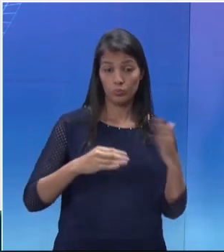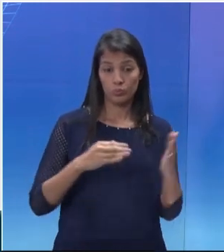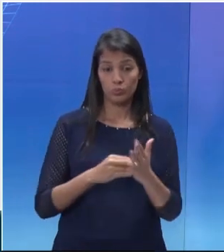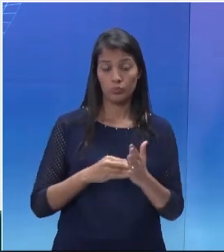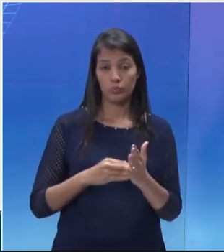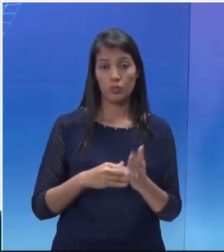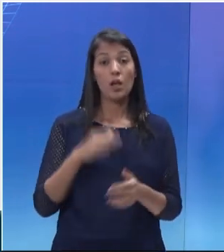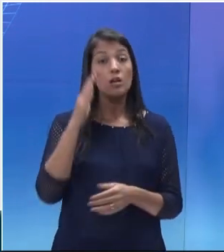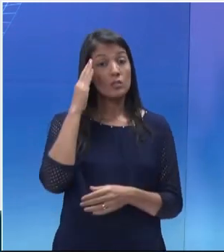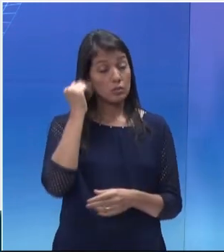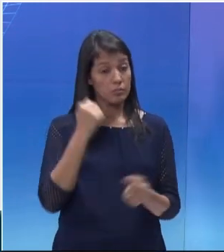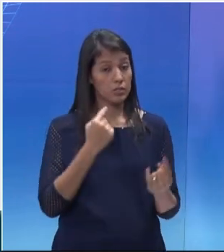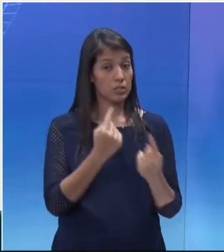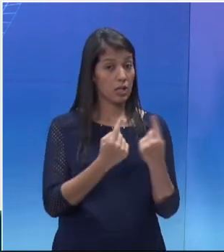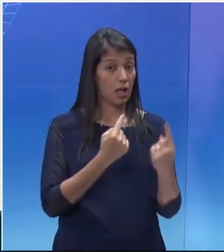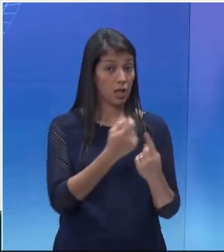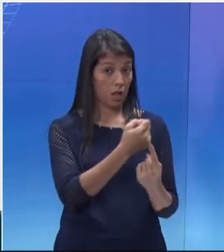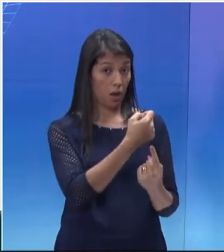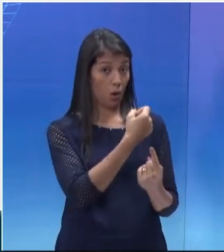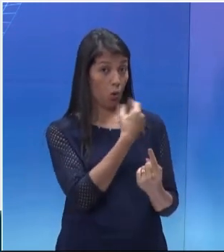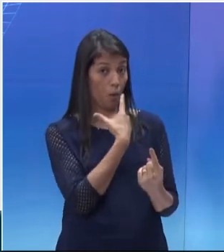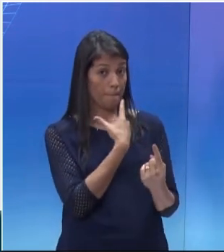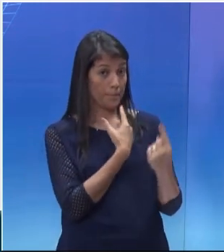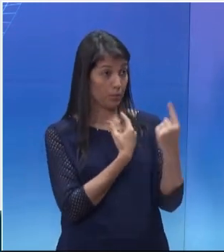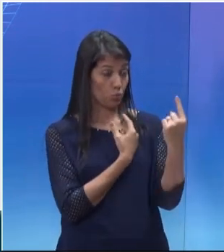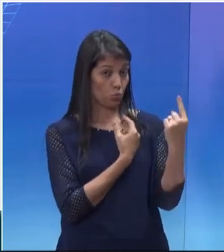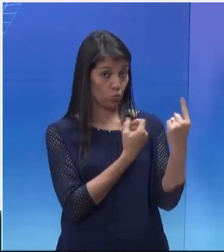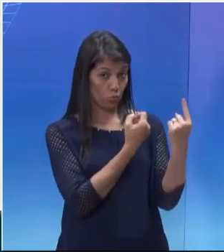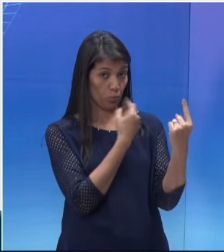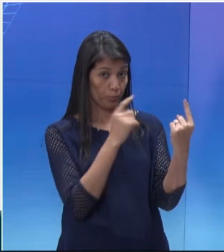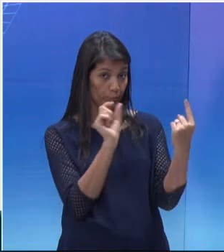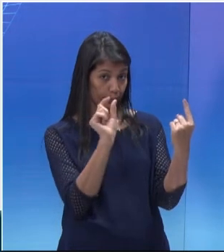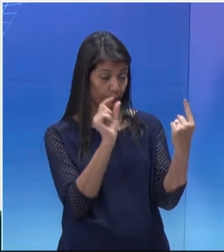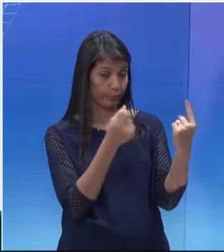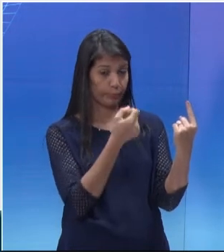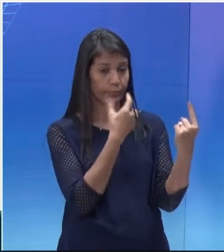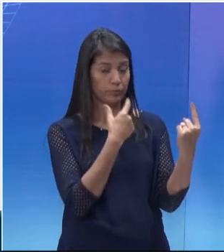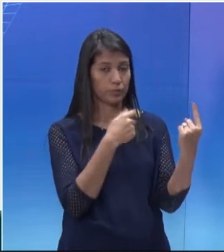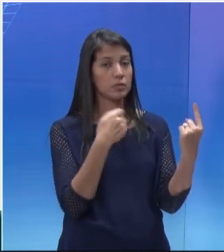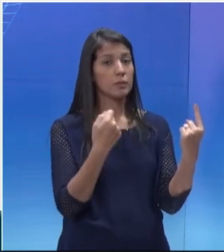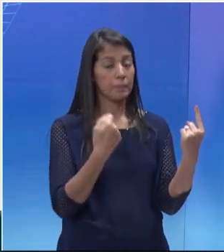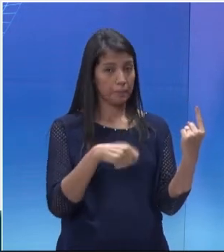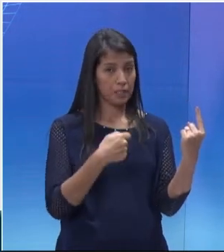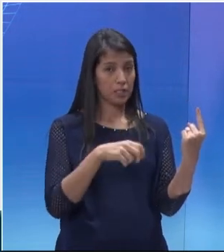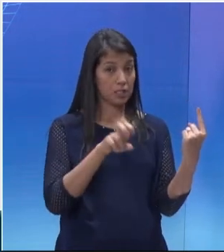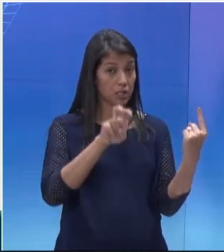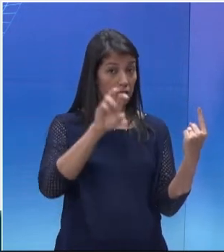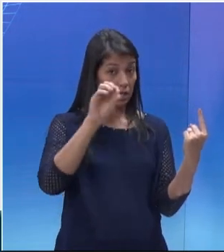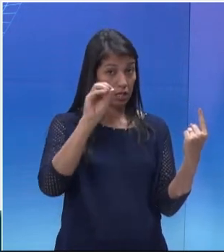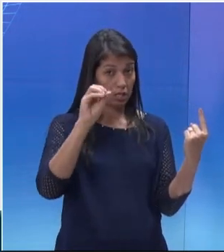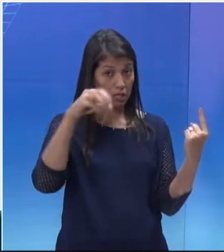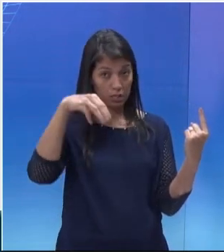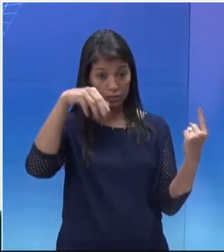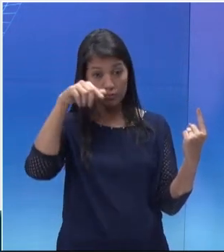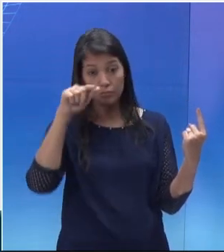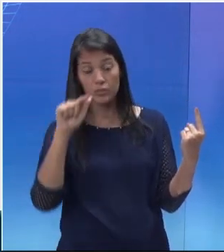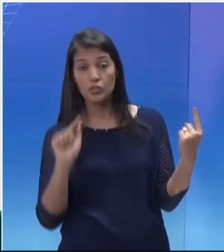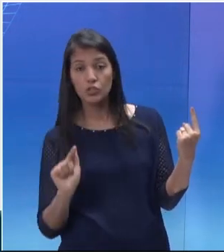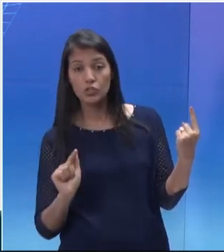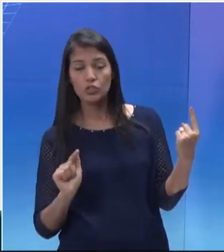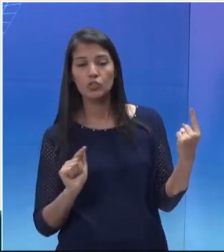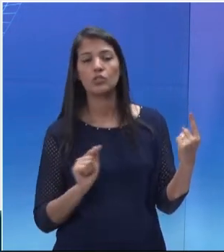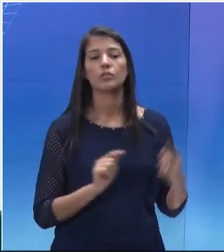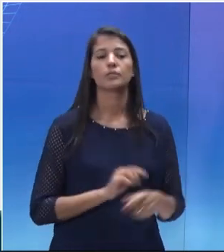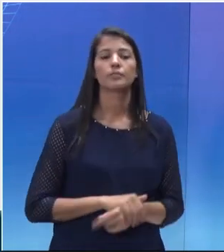que cada comprimido possui 500 mg de ácido acetilsalicílico, que é igual a 0,5 gramas. Só que o